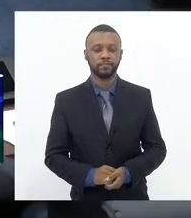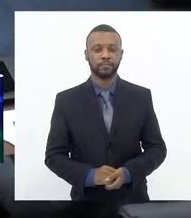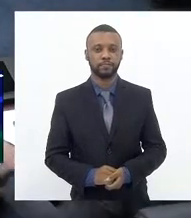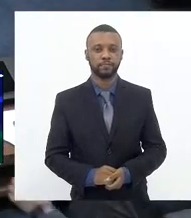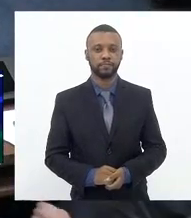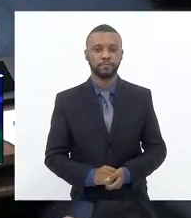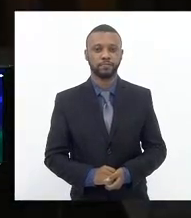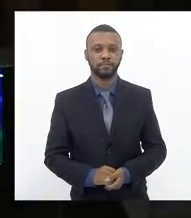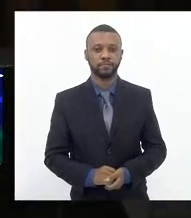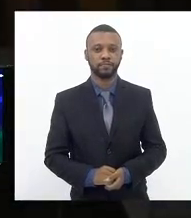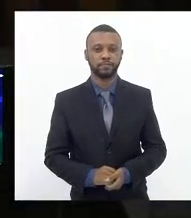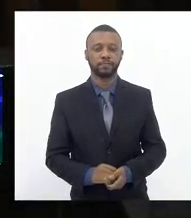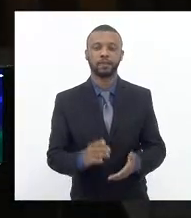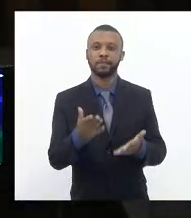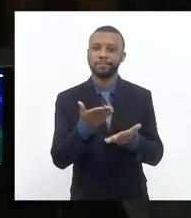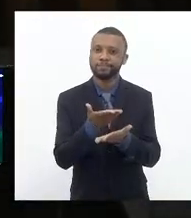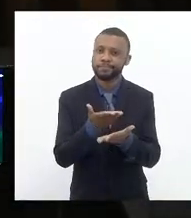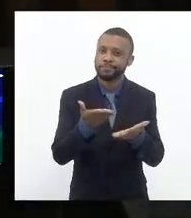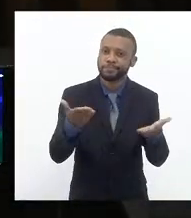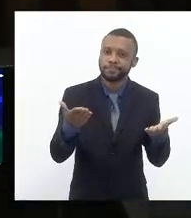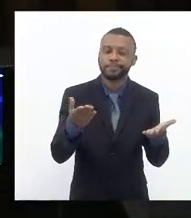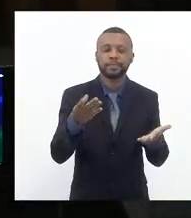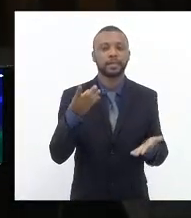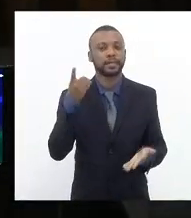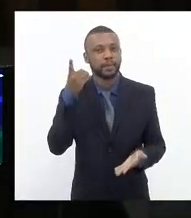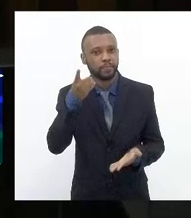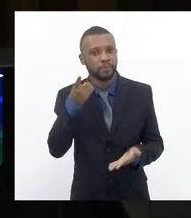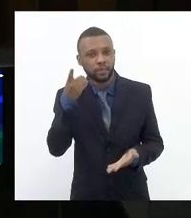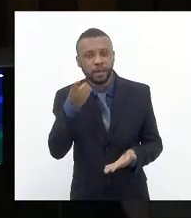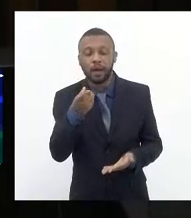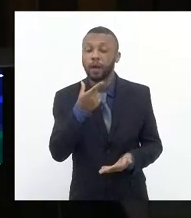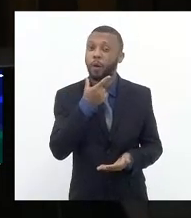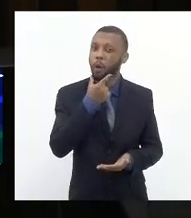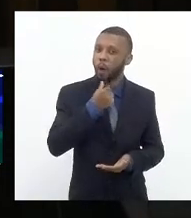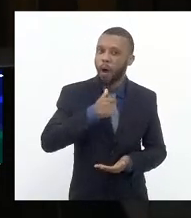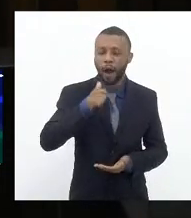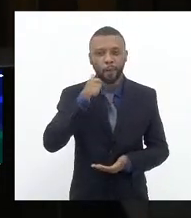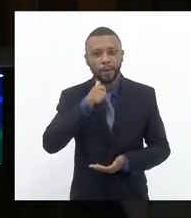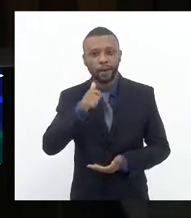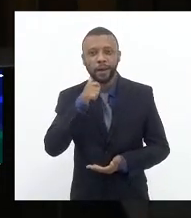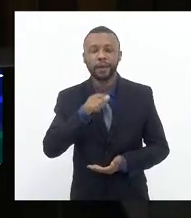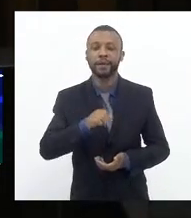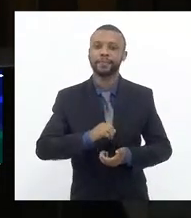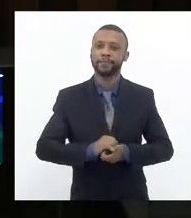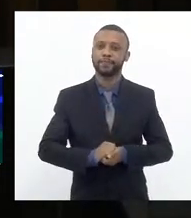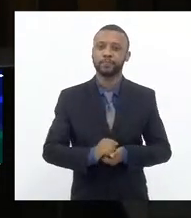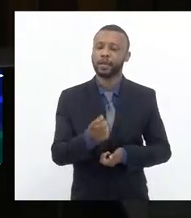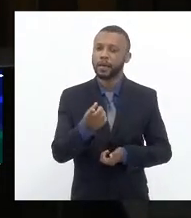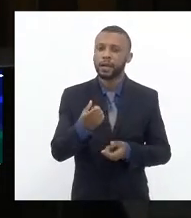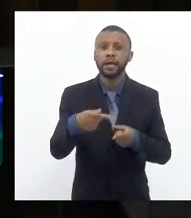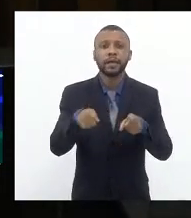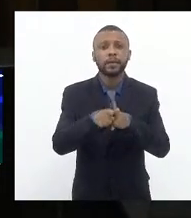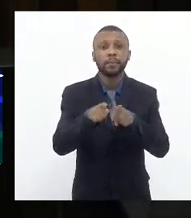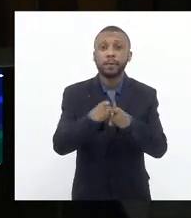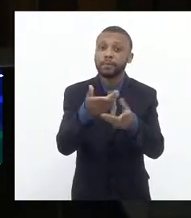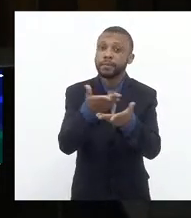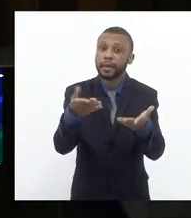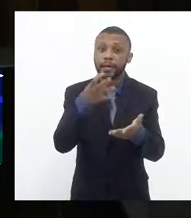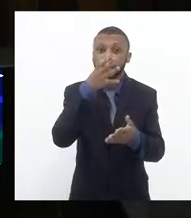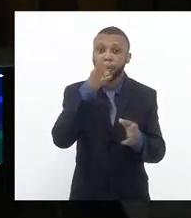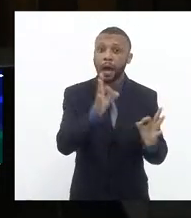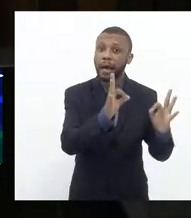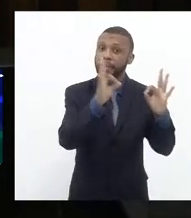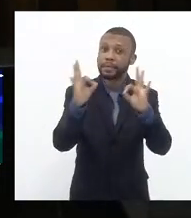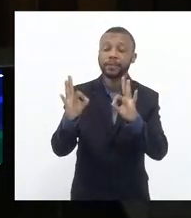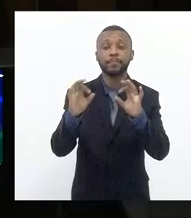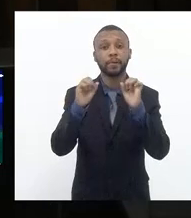Senhoras e senhores, deputados, deputadas e todos aqueles que nos assistem pela TV Alerje,